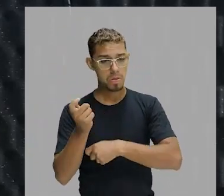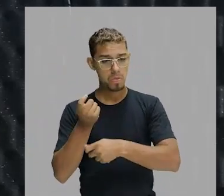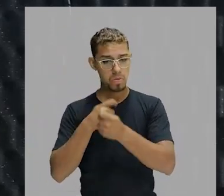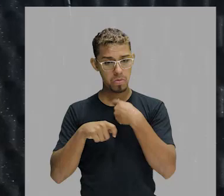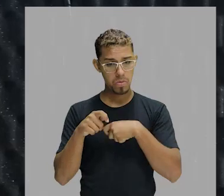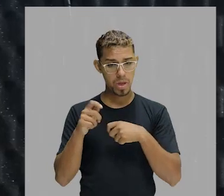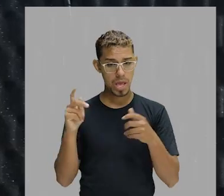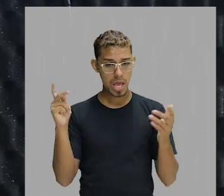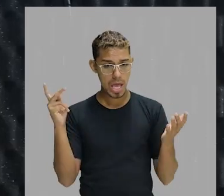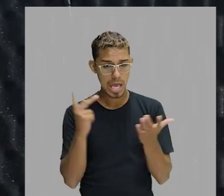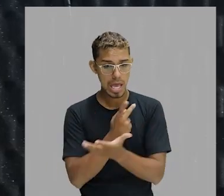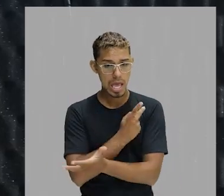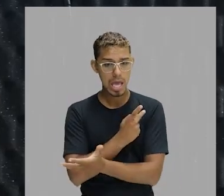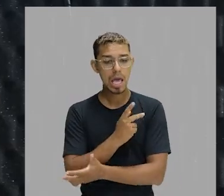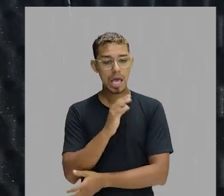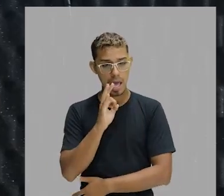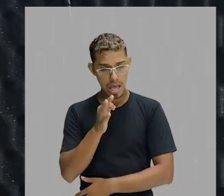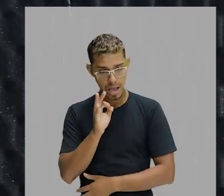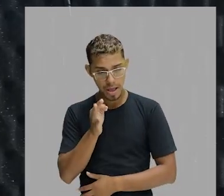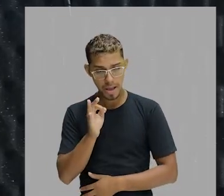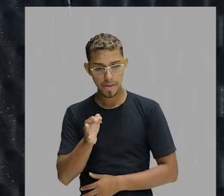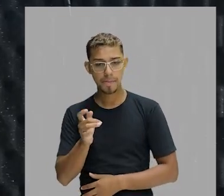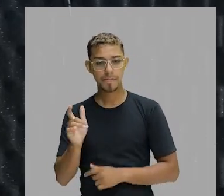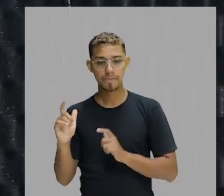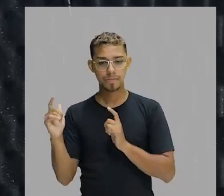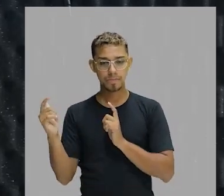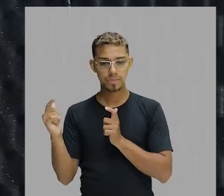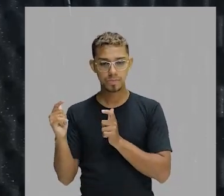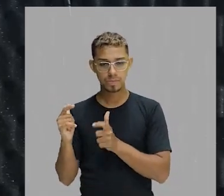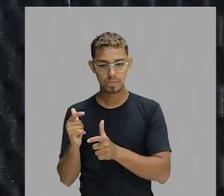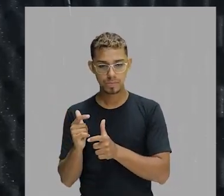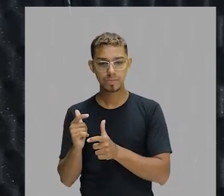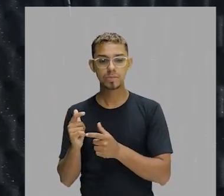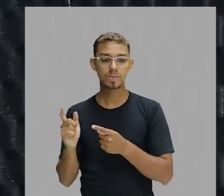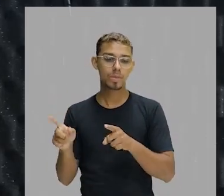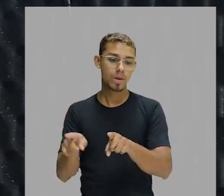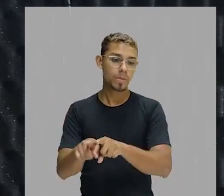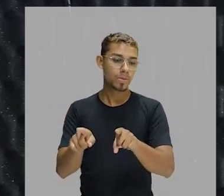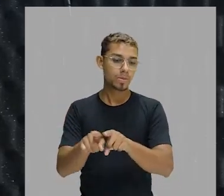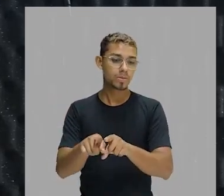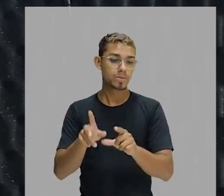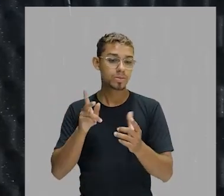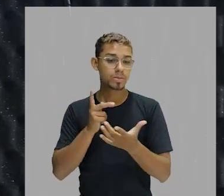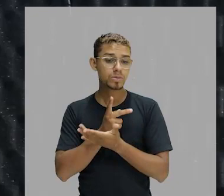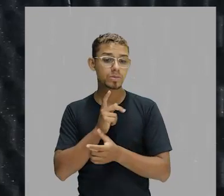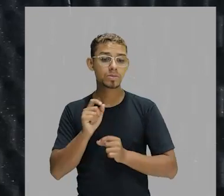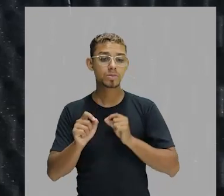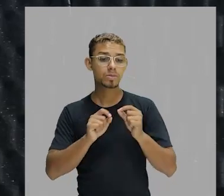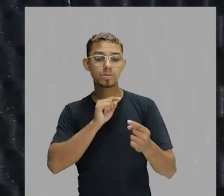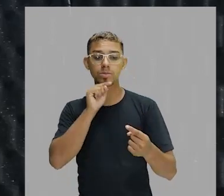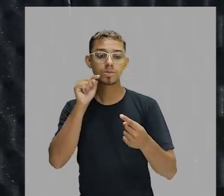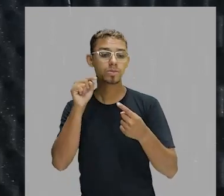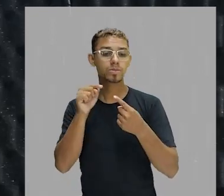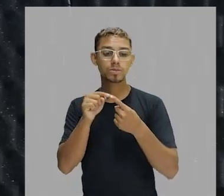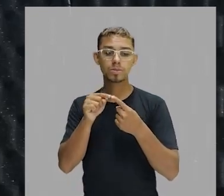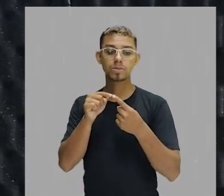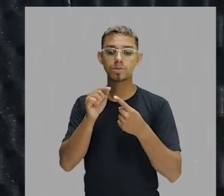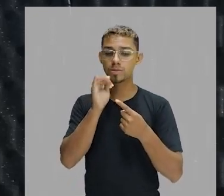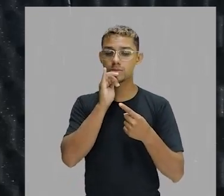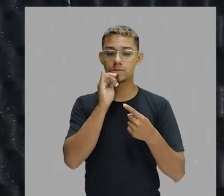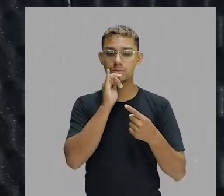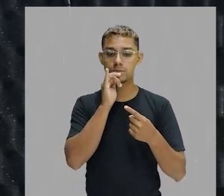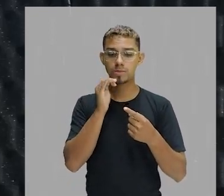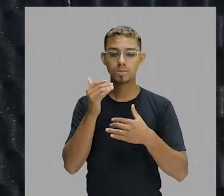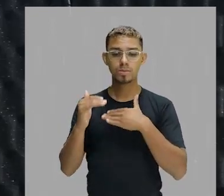atividade econômica ela vai sim reduzir a biodiversidade brasileira. E o outro erro aqui da questão é sobre o conceito de desenvolvimento sustentável. Quando